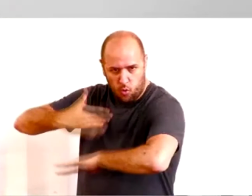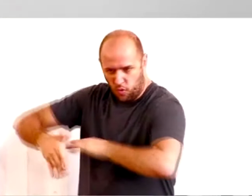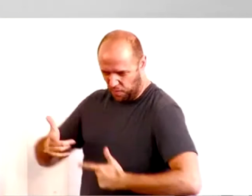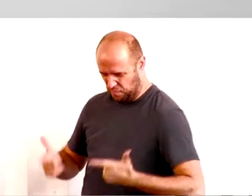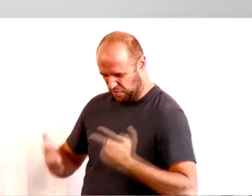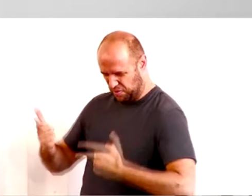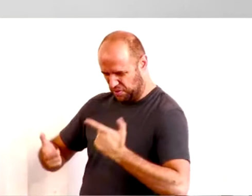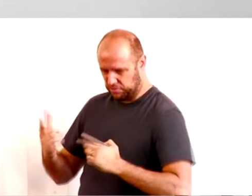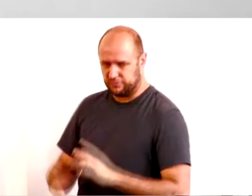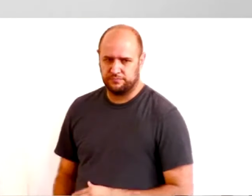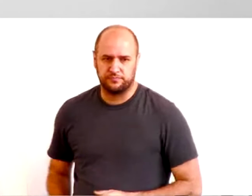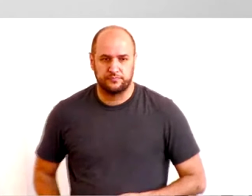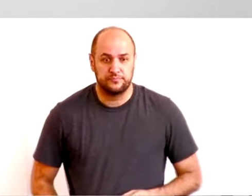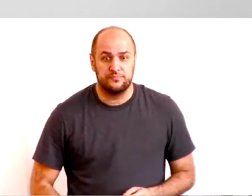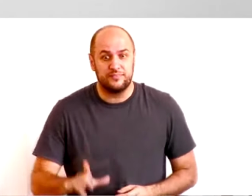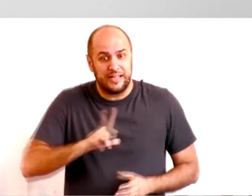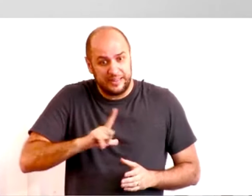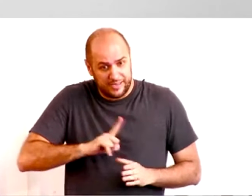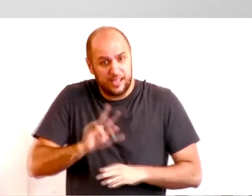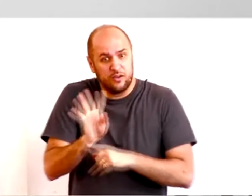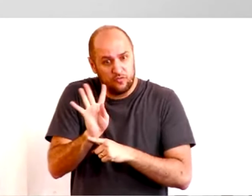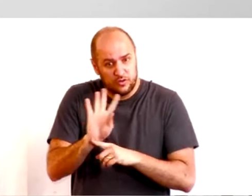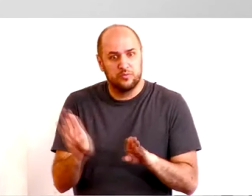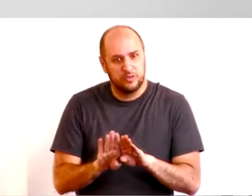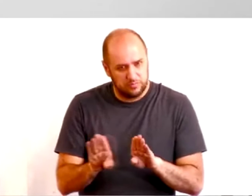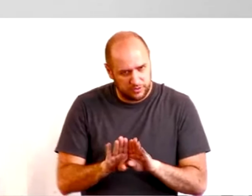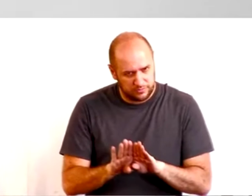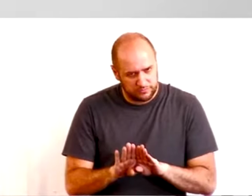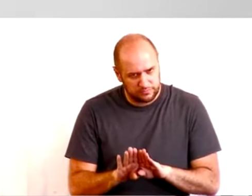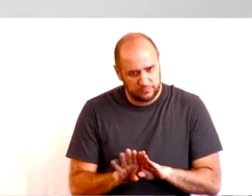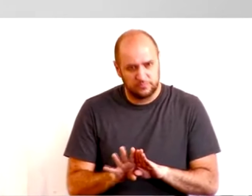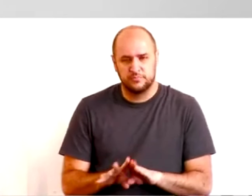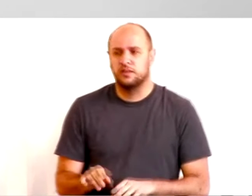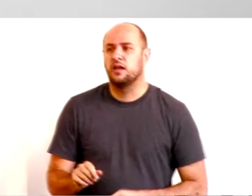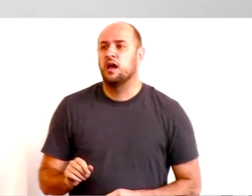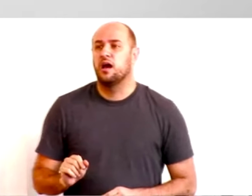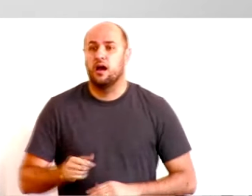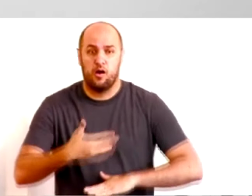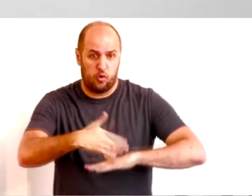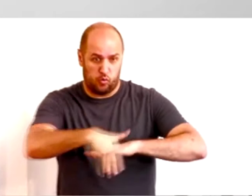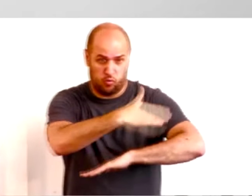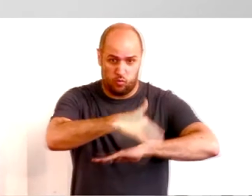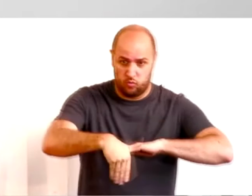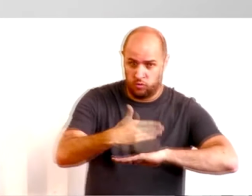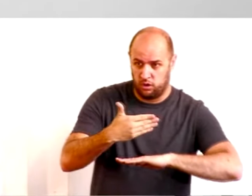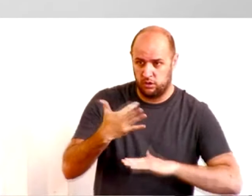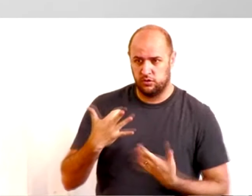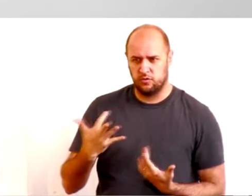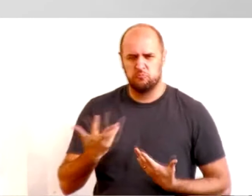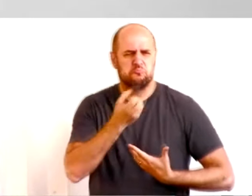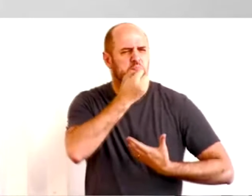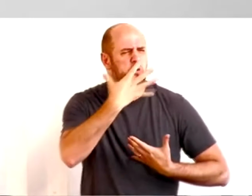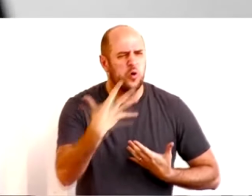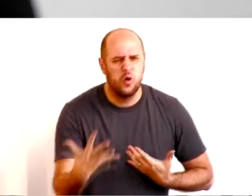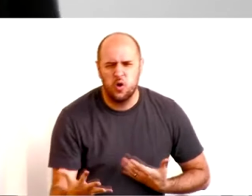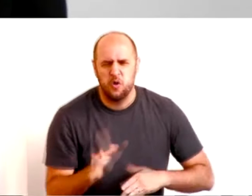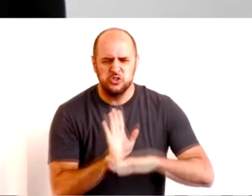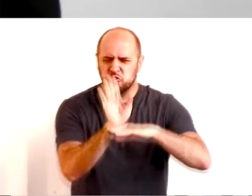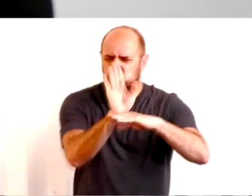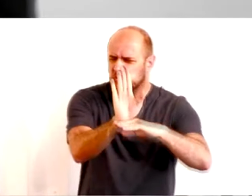policial, e este policial é uma pessoa fantástica em sua vida pública. É aquela pessoa